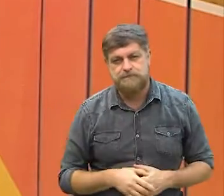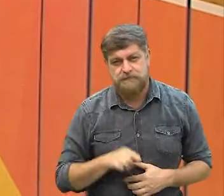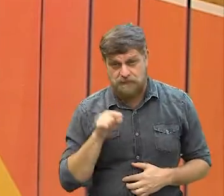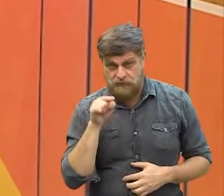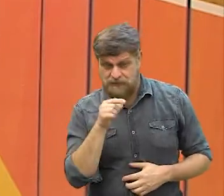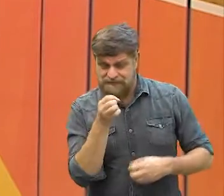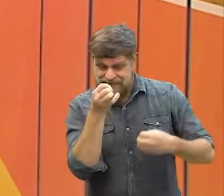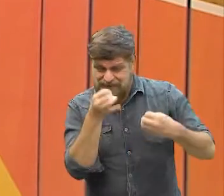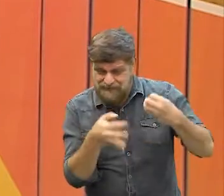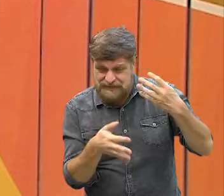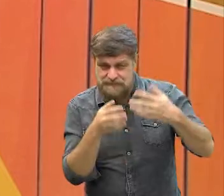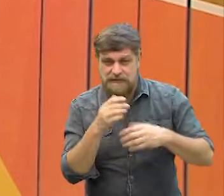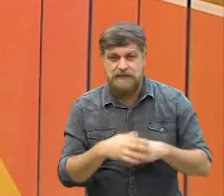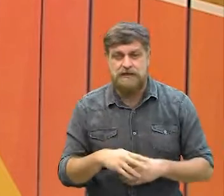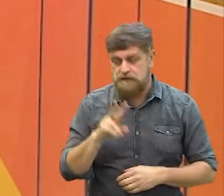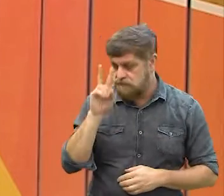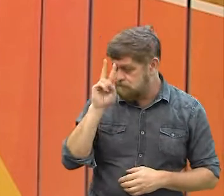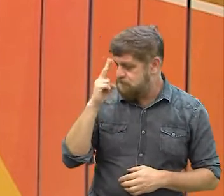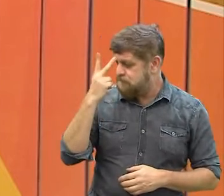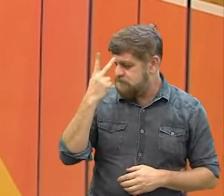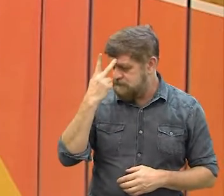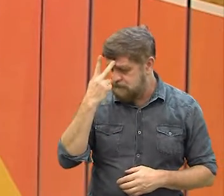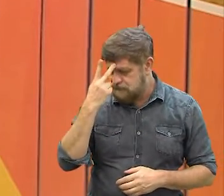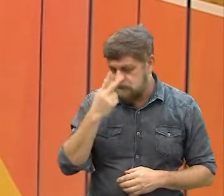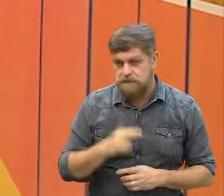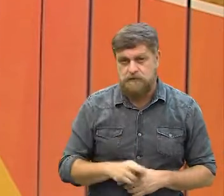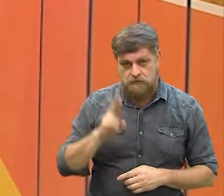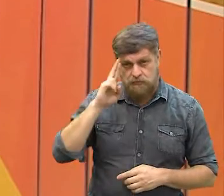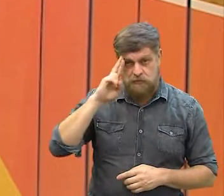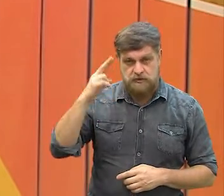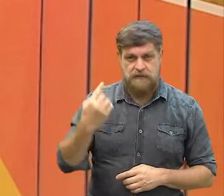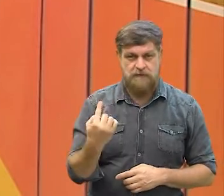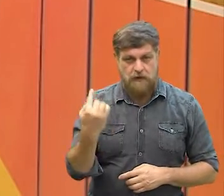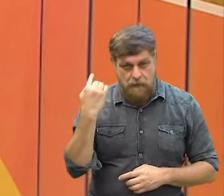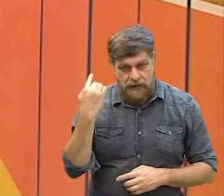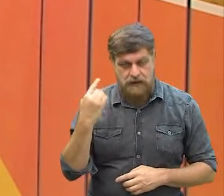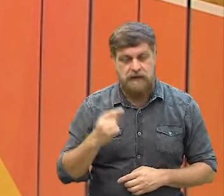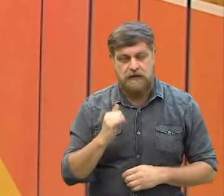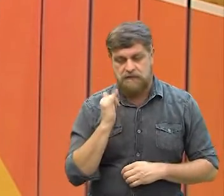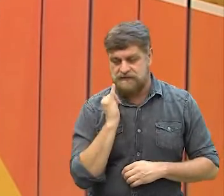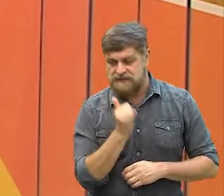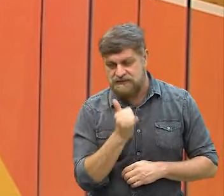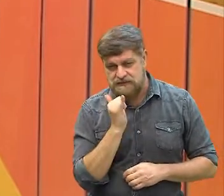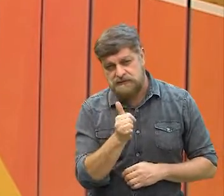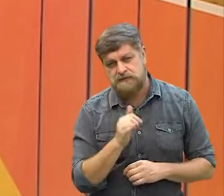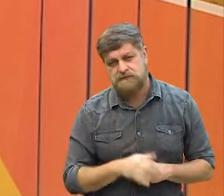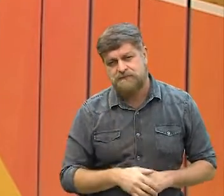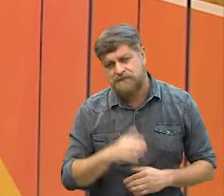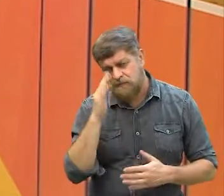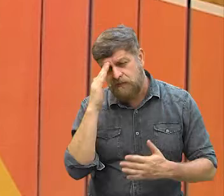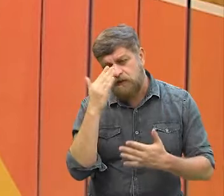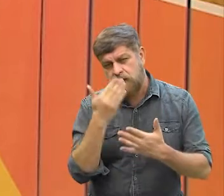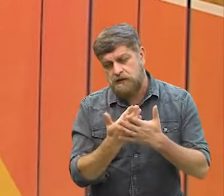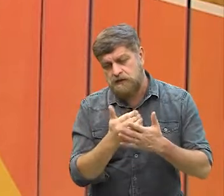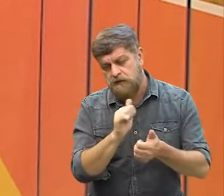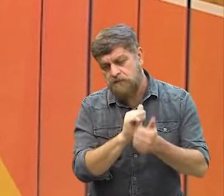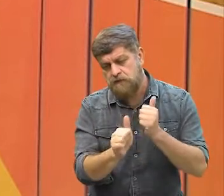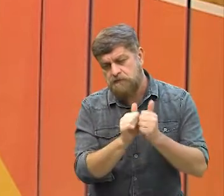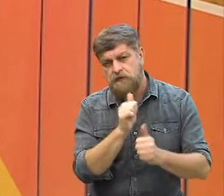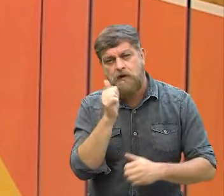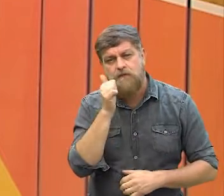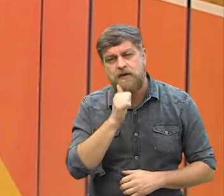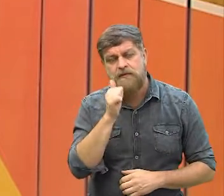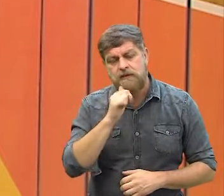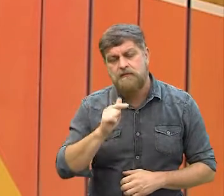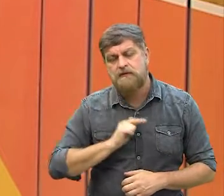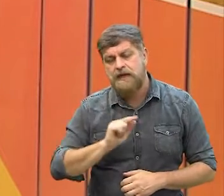estava falando da mentalidade dos dirigentes, que eu assino embaixo o que você disse, você acredita que essa mudança para o futebol feminino ela tem que